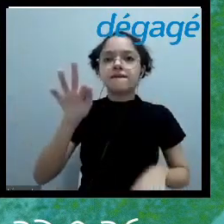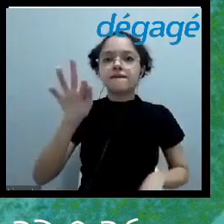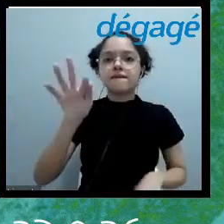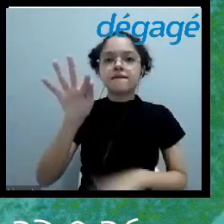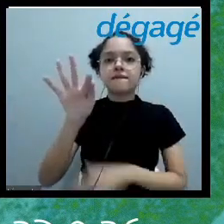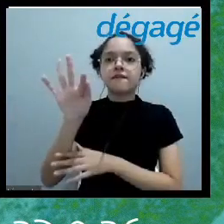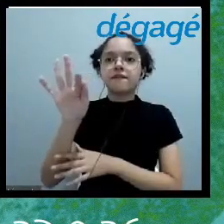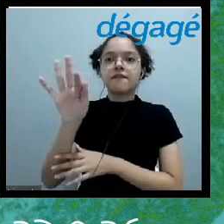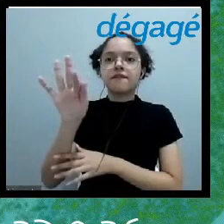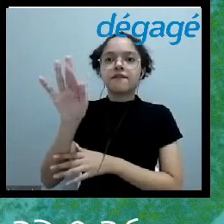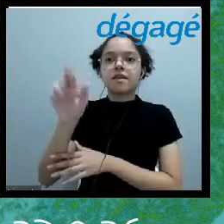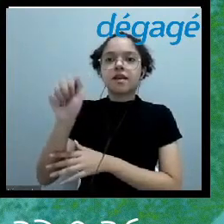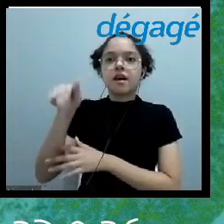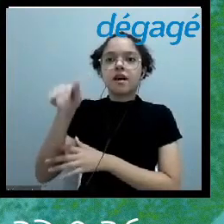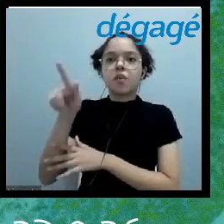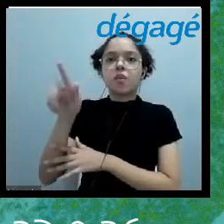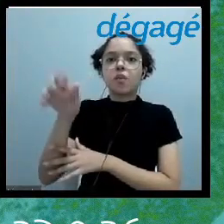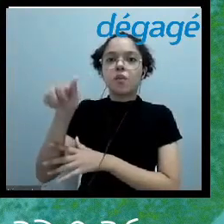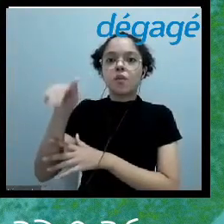como feto,